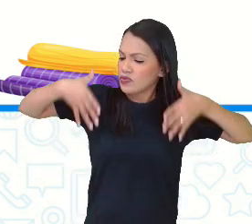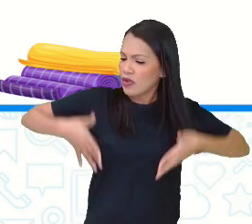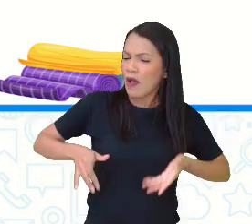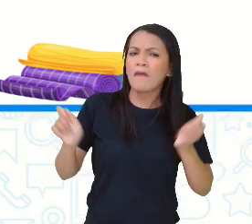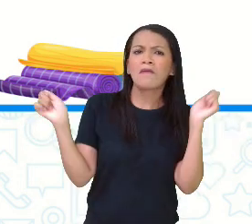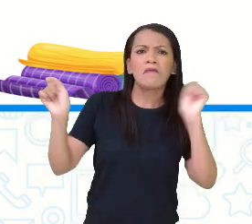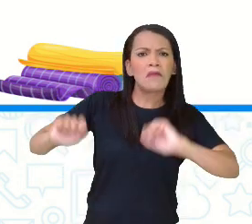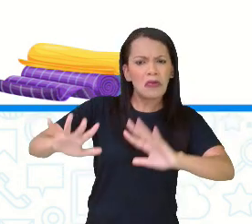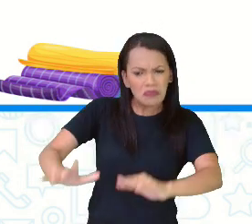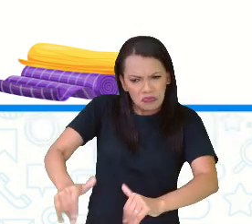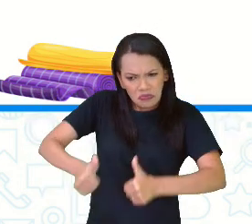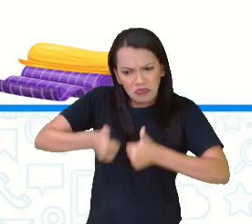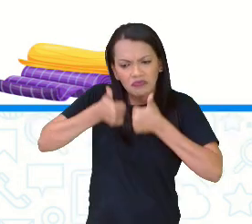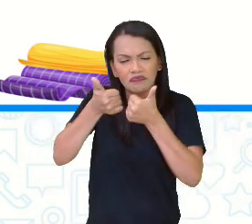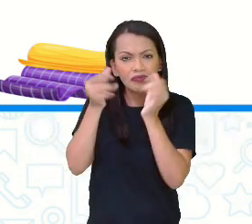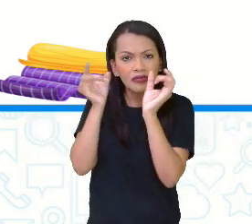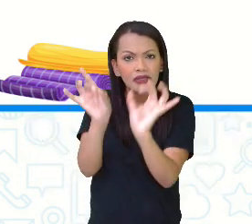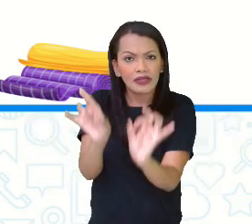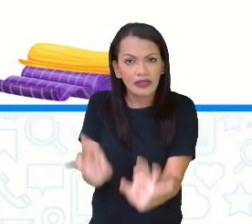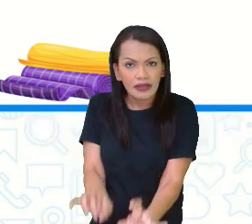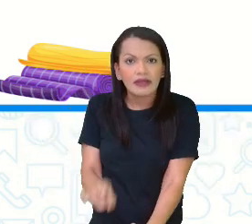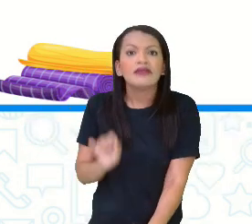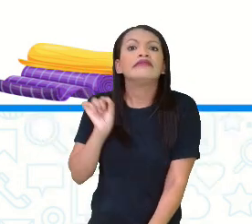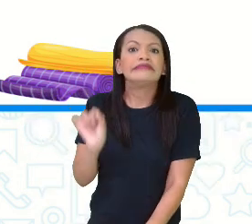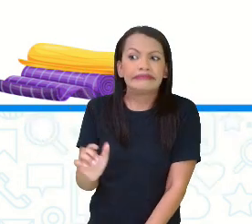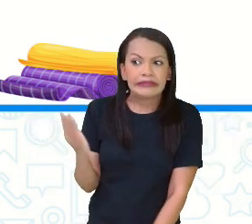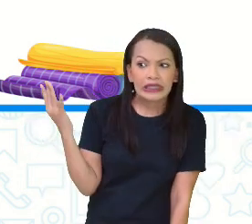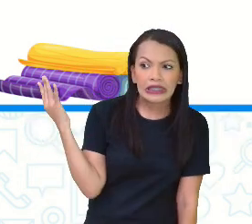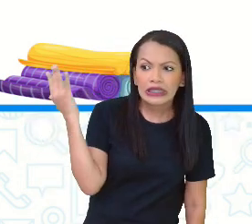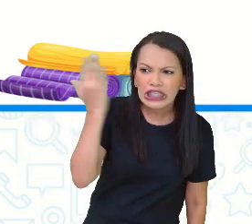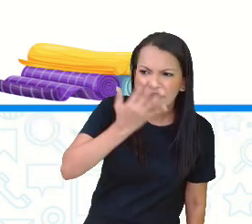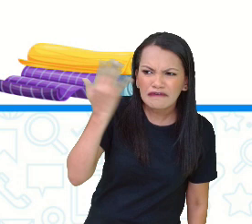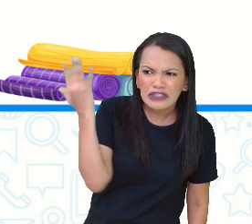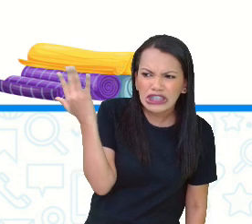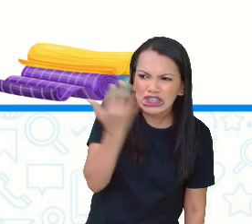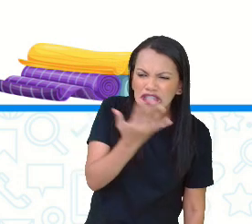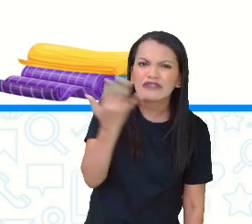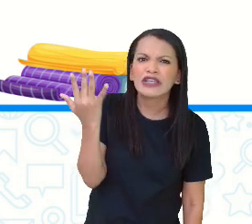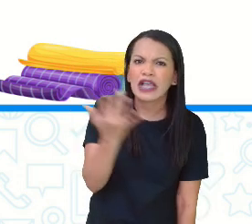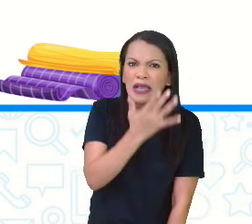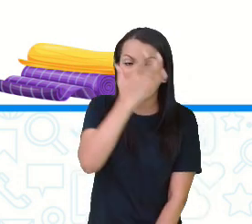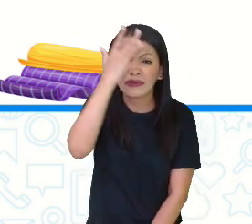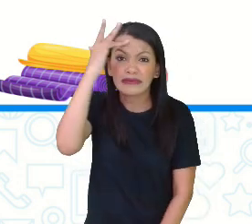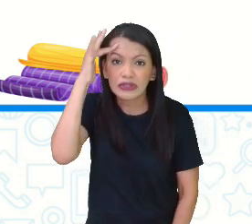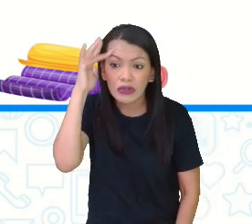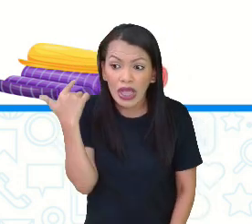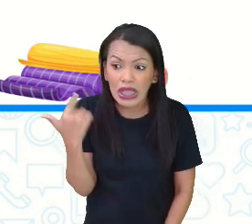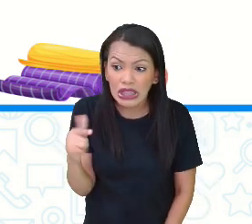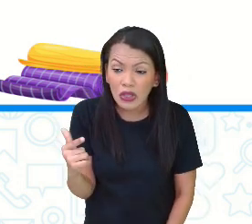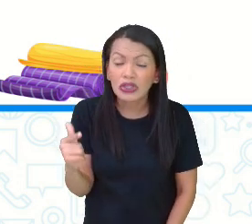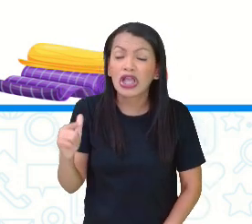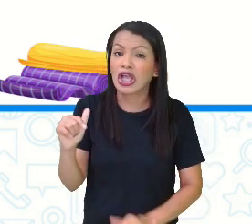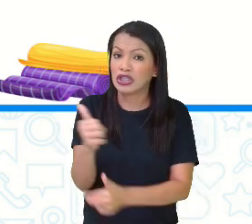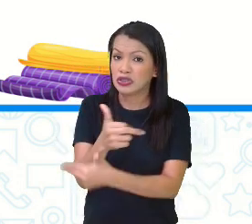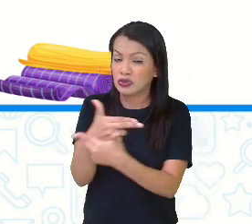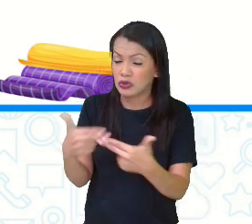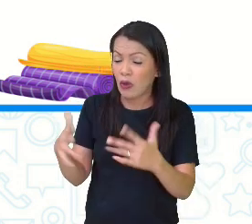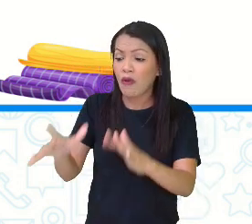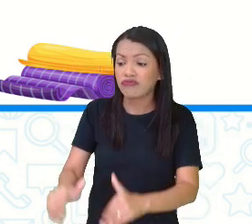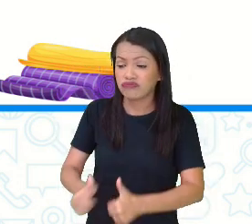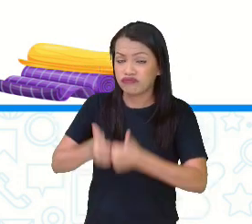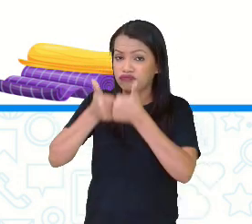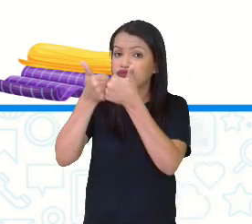a qualidade especial de se tornar invisíveis para aqueles que não tivessem as qualidades